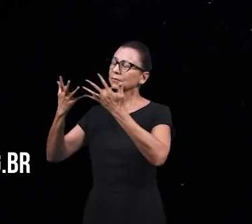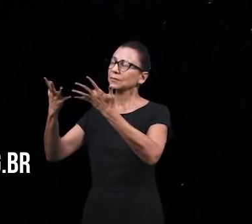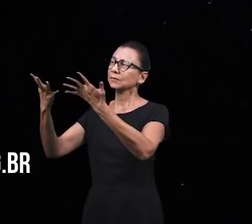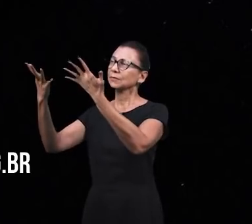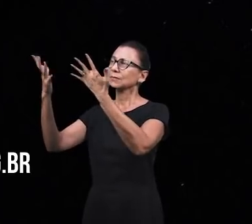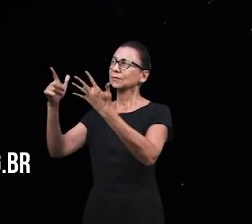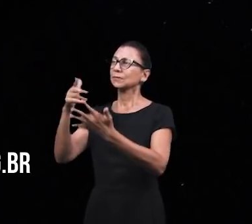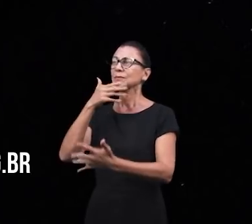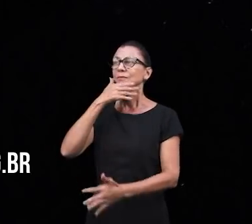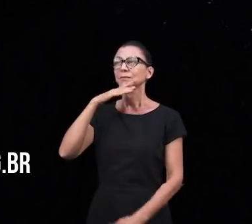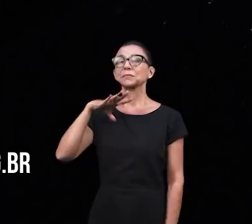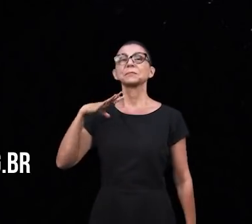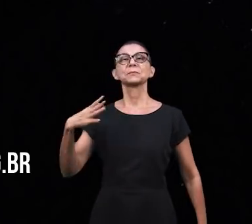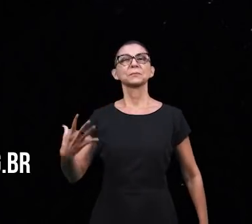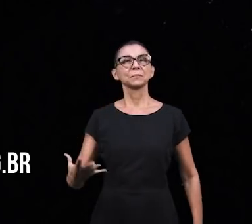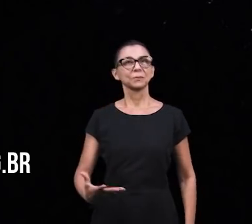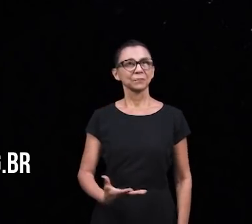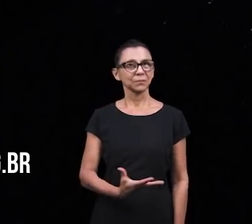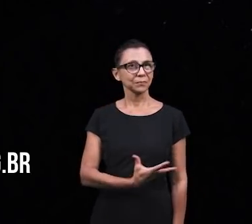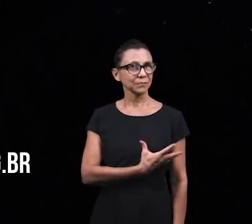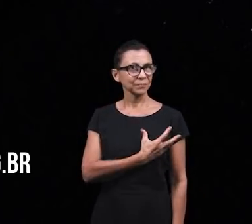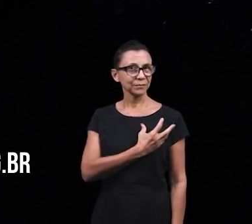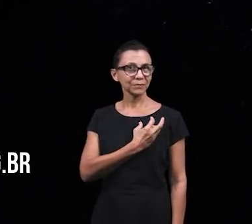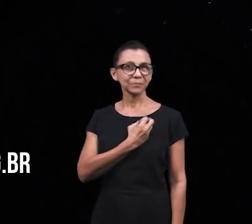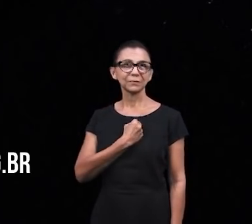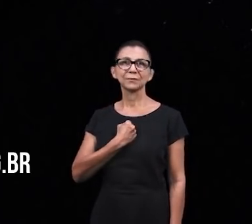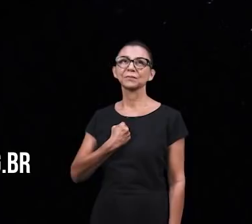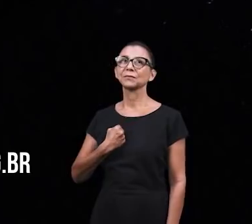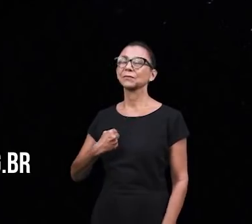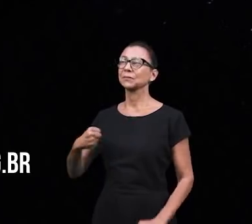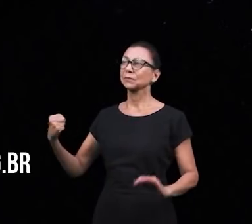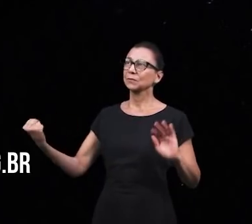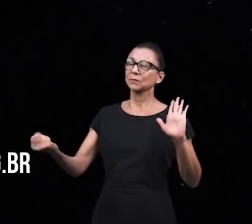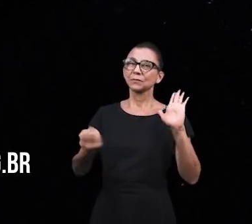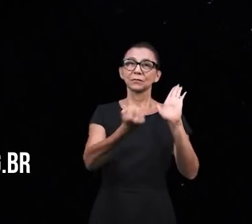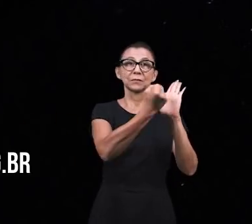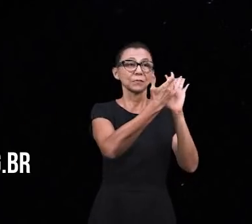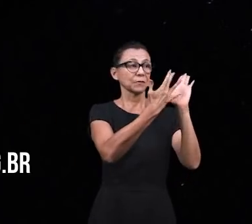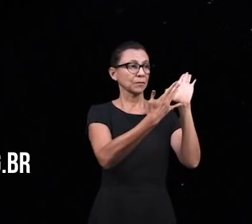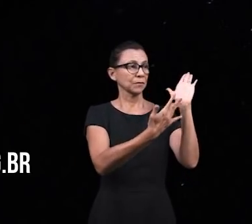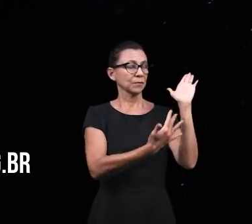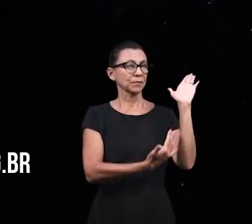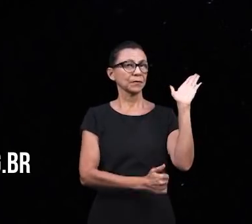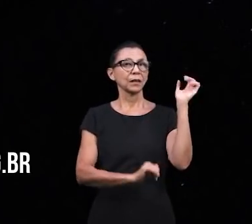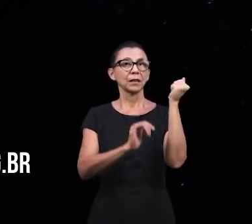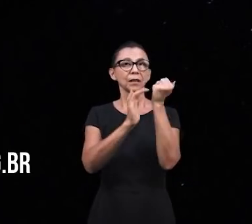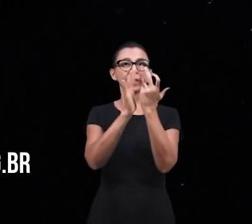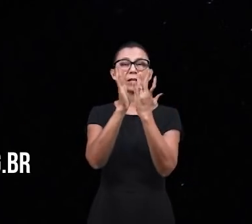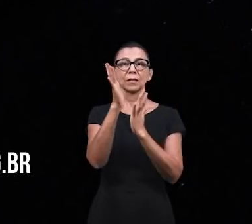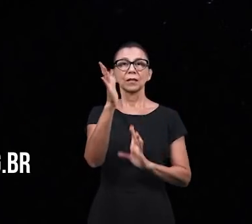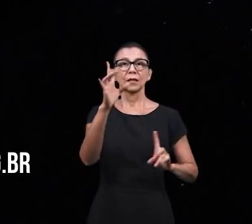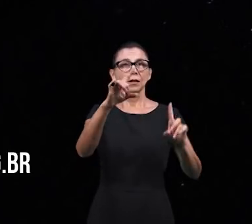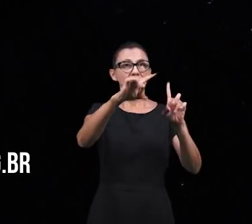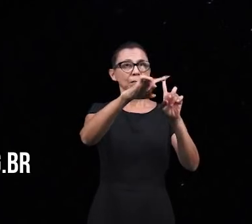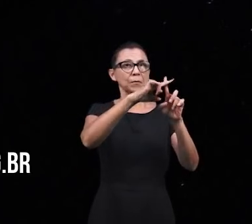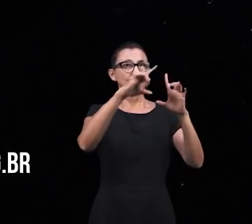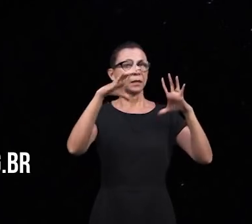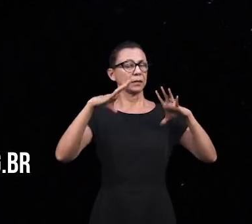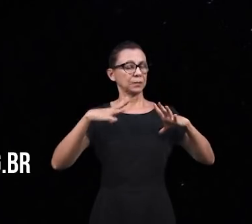meu Salvador. Já me lavou teu sangue